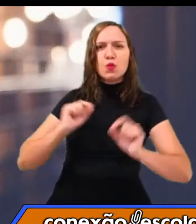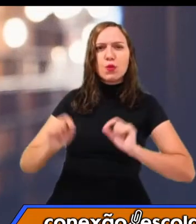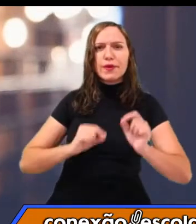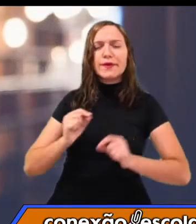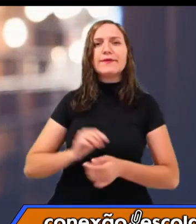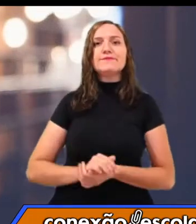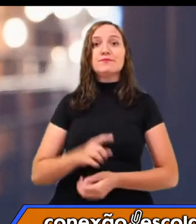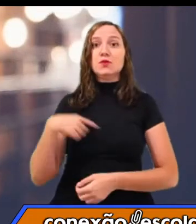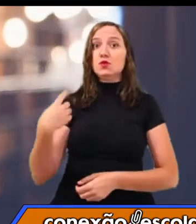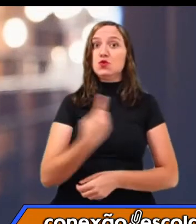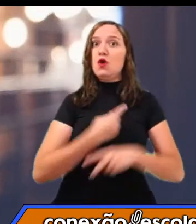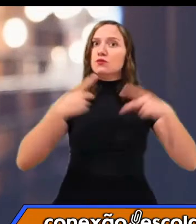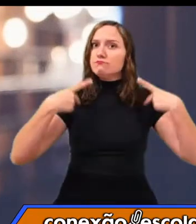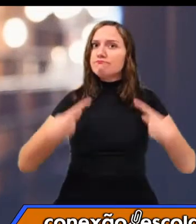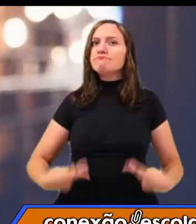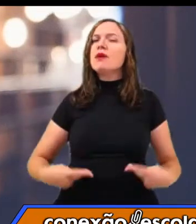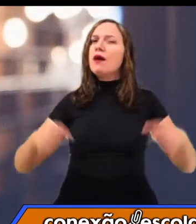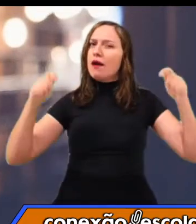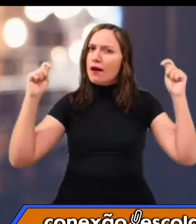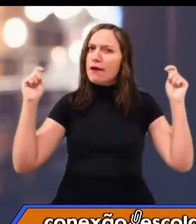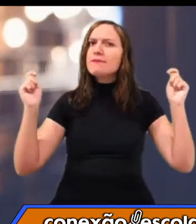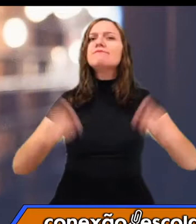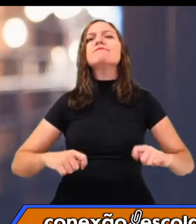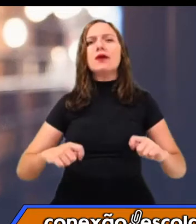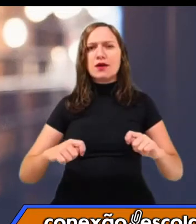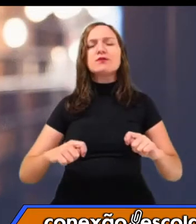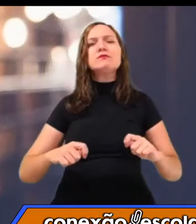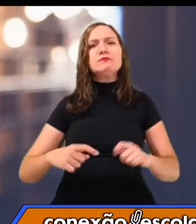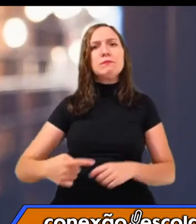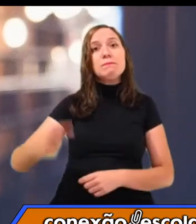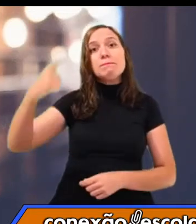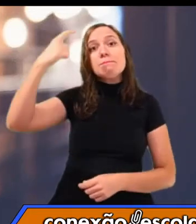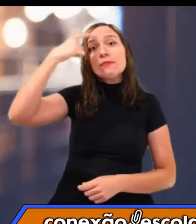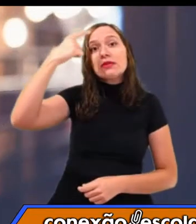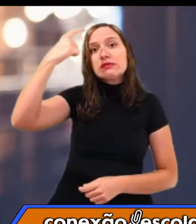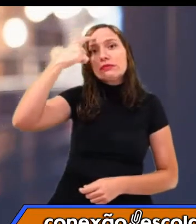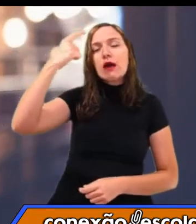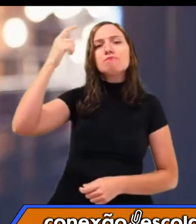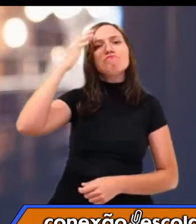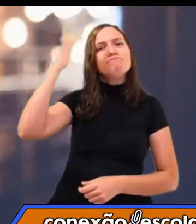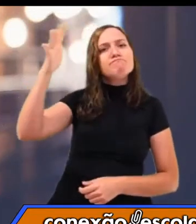o homem é um ser capaz de pensar, né?